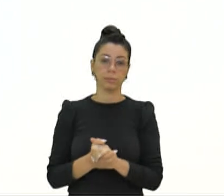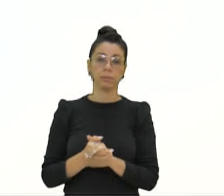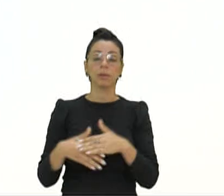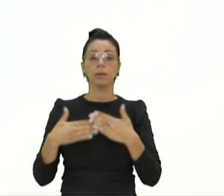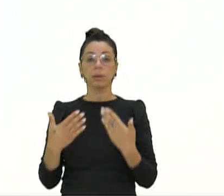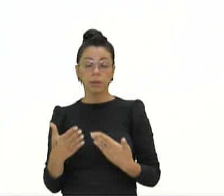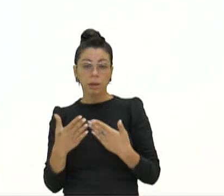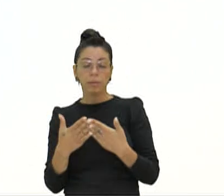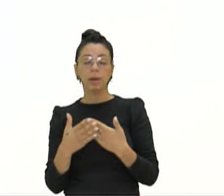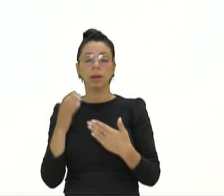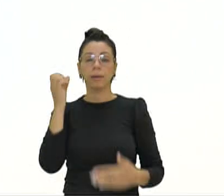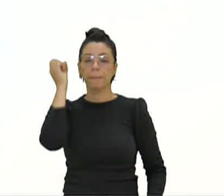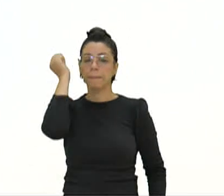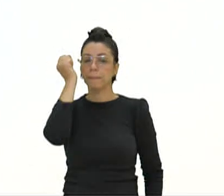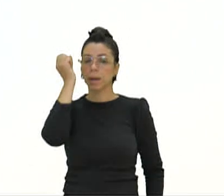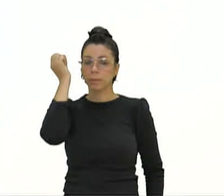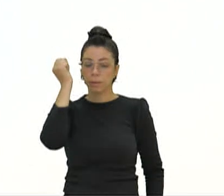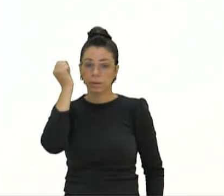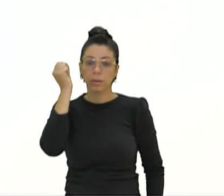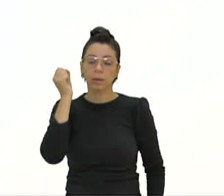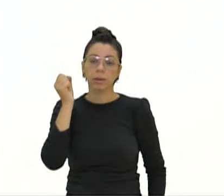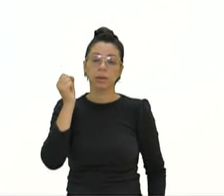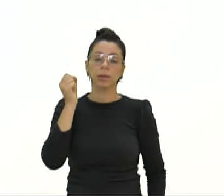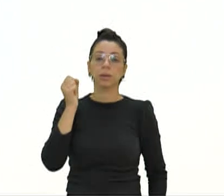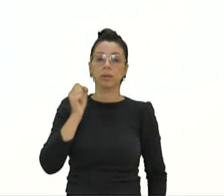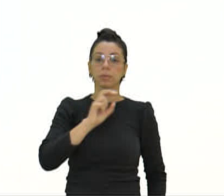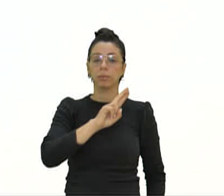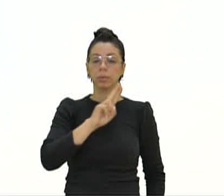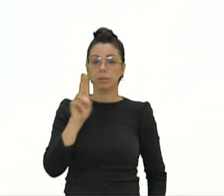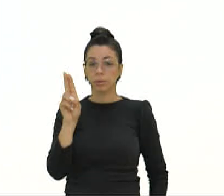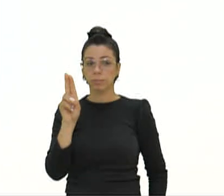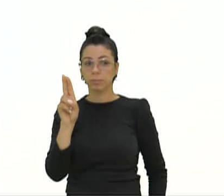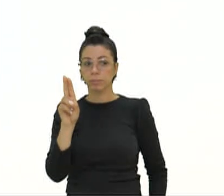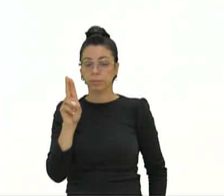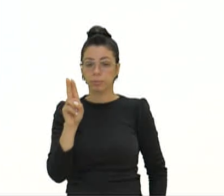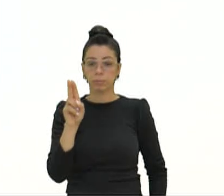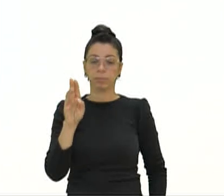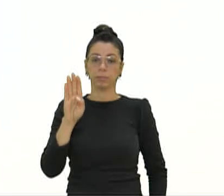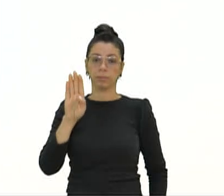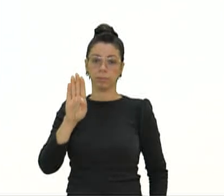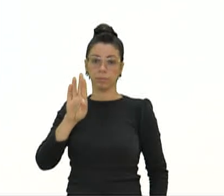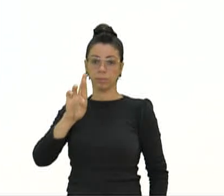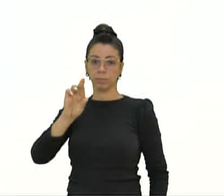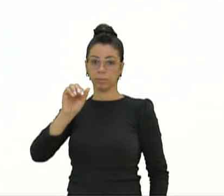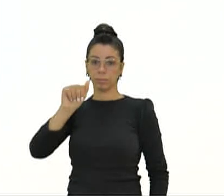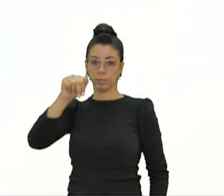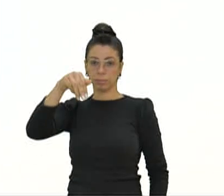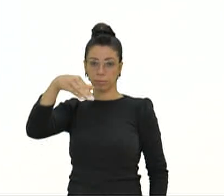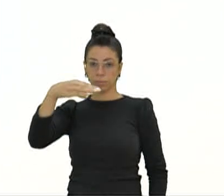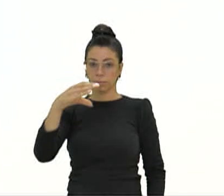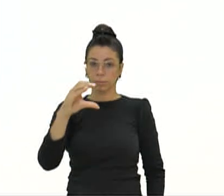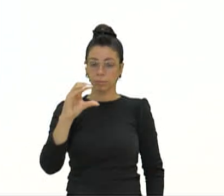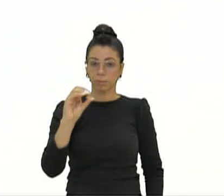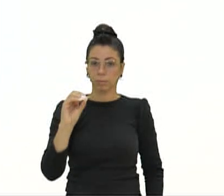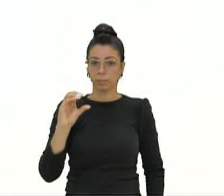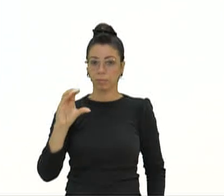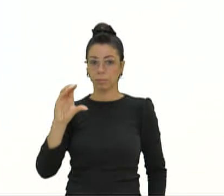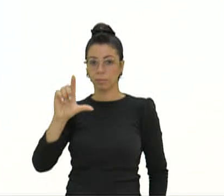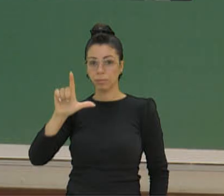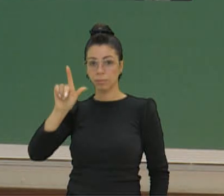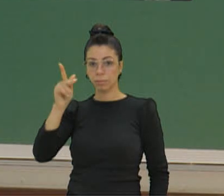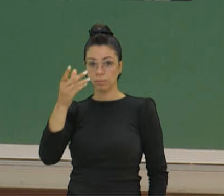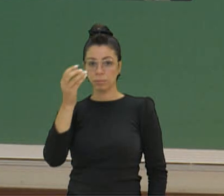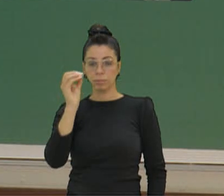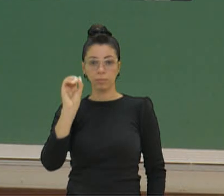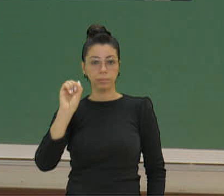de coloração branca, sendo popularmente conhecida como branco dos olhos. E você percebe que existem